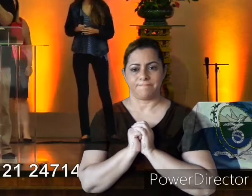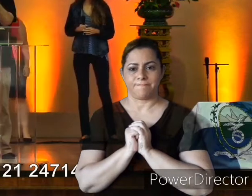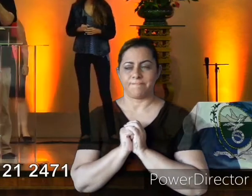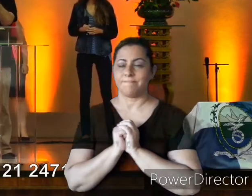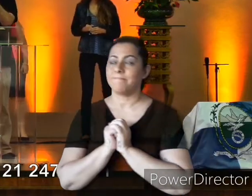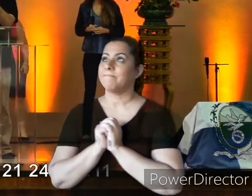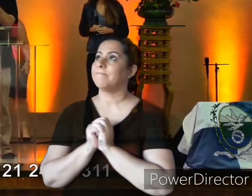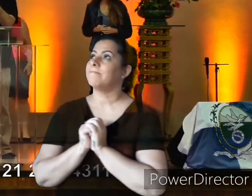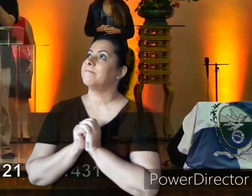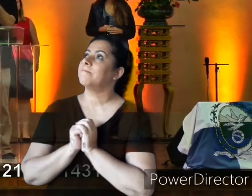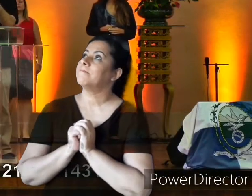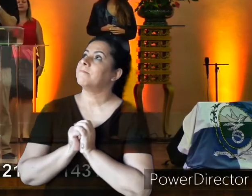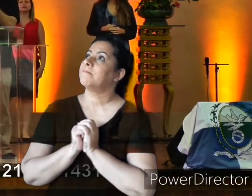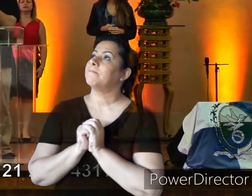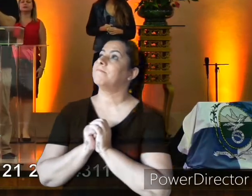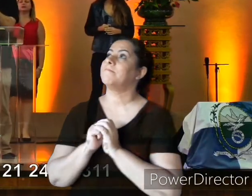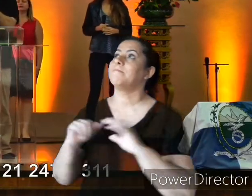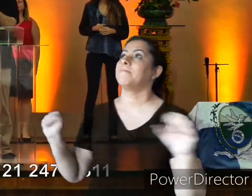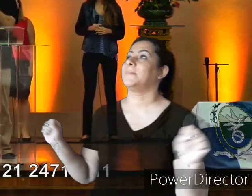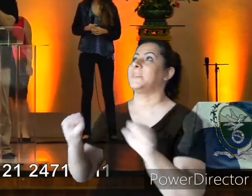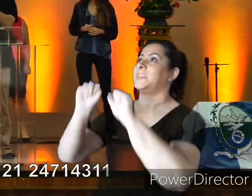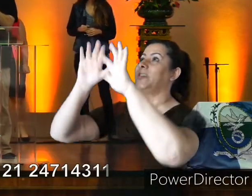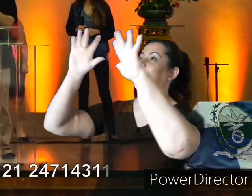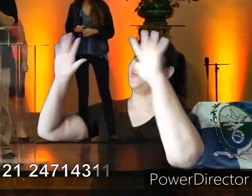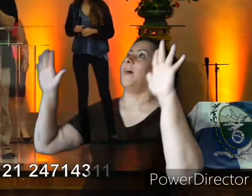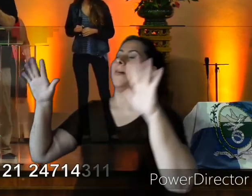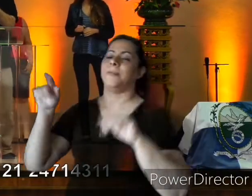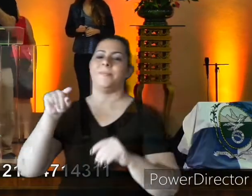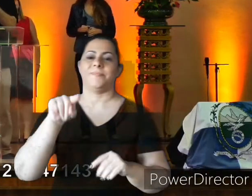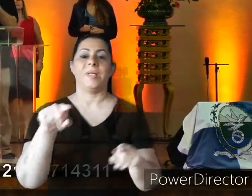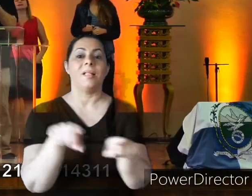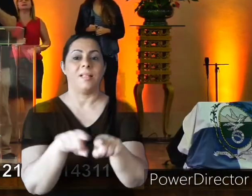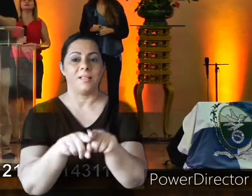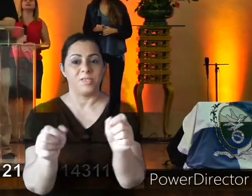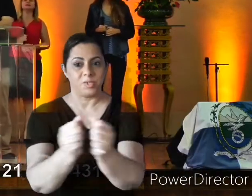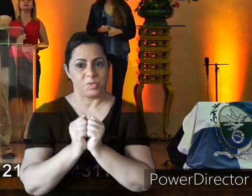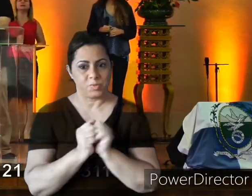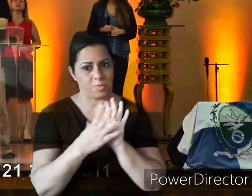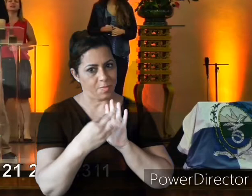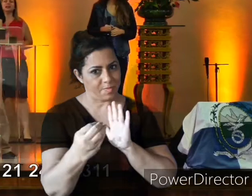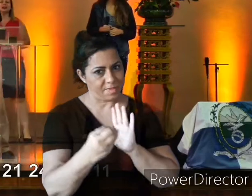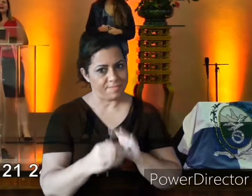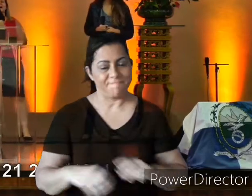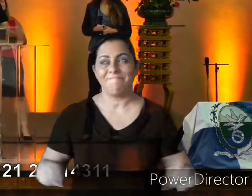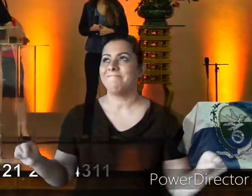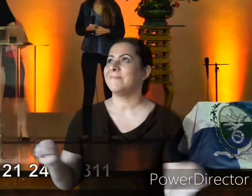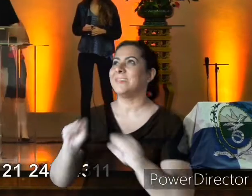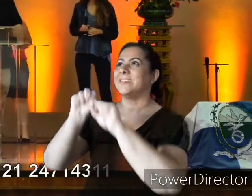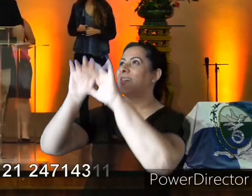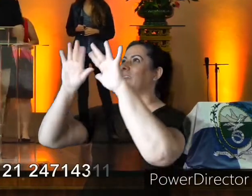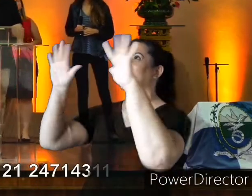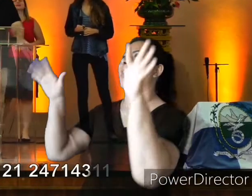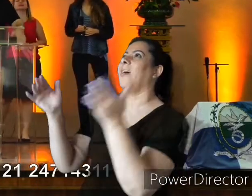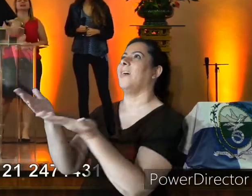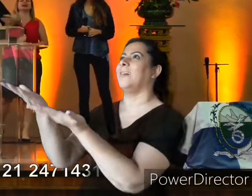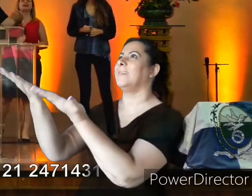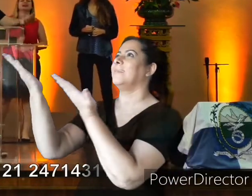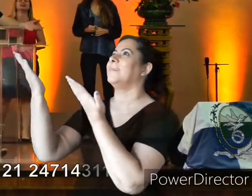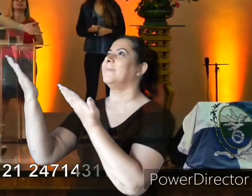Senhor. Onde você estiver, se você puder, glorifique ao Senhor. Se você não puder abrir os teus